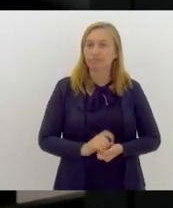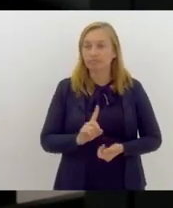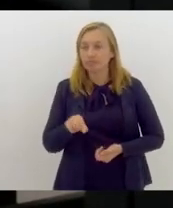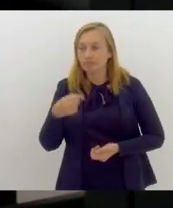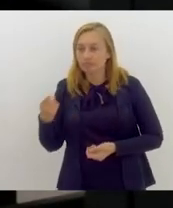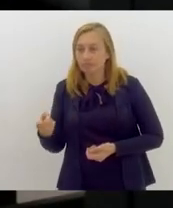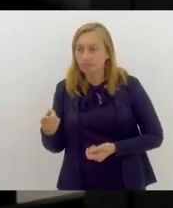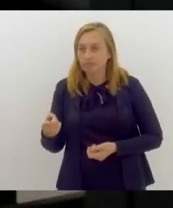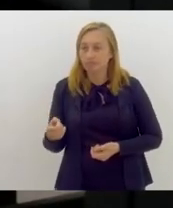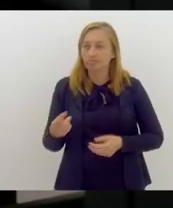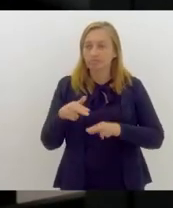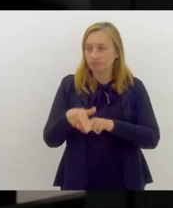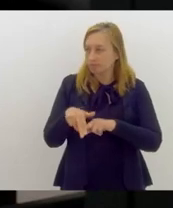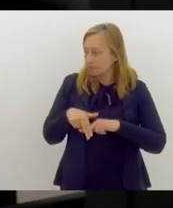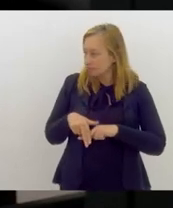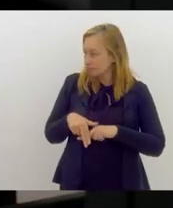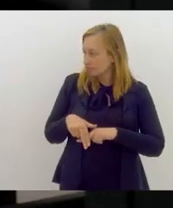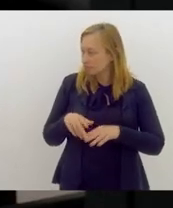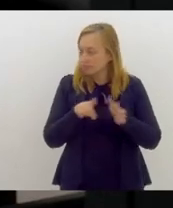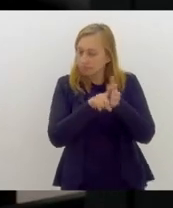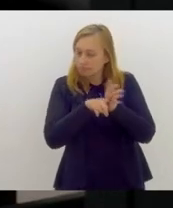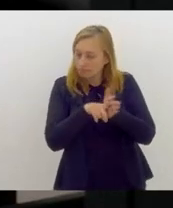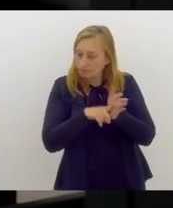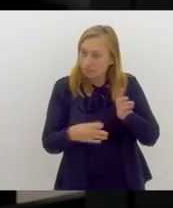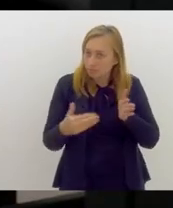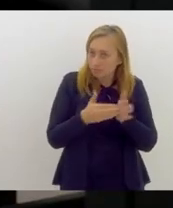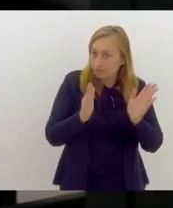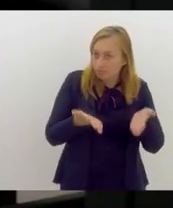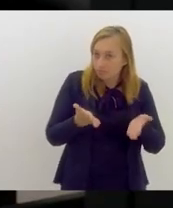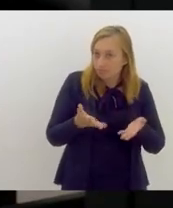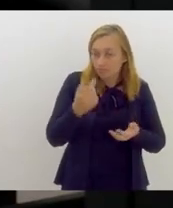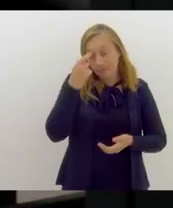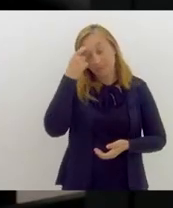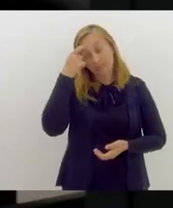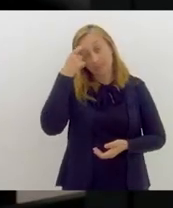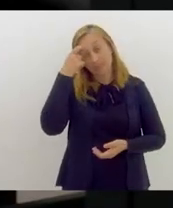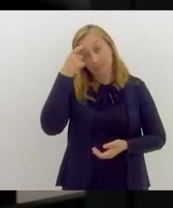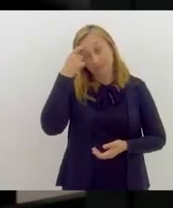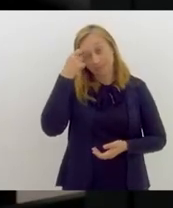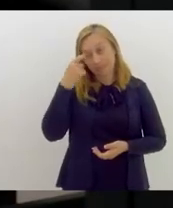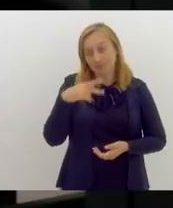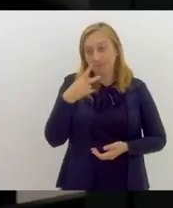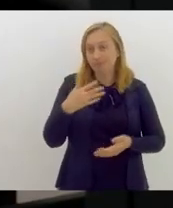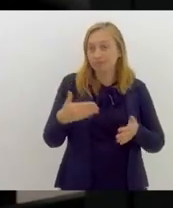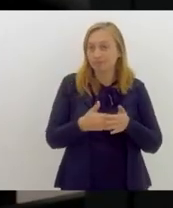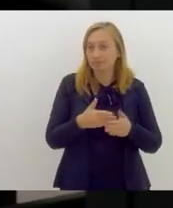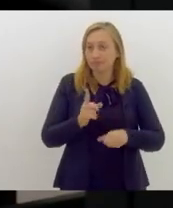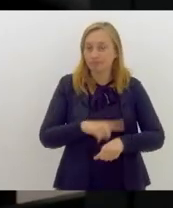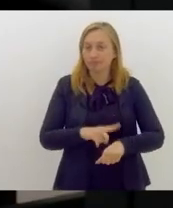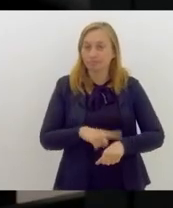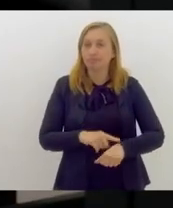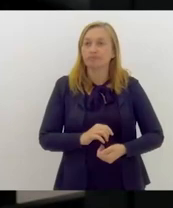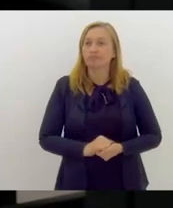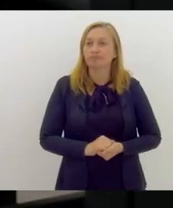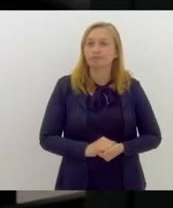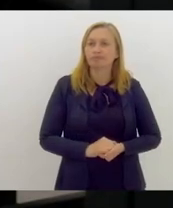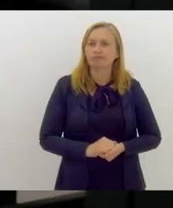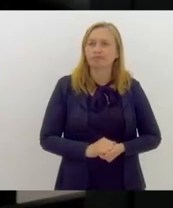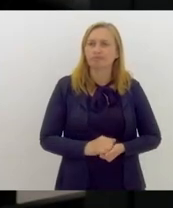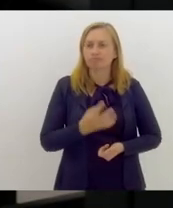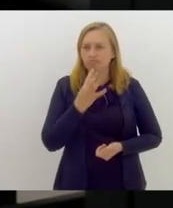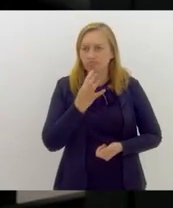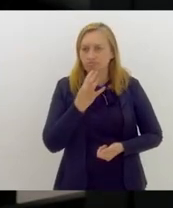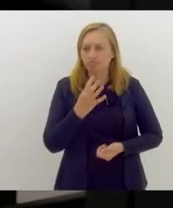outros argumentos isso está sobre análise até hoje mas eu gostaria de trazer Isso foi o que foi falado até o momento gostaria de nós temos conhecimento